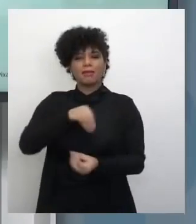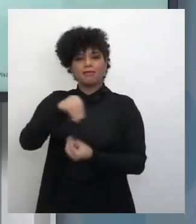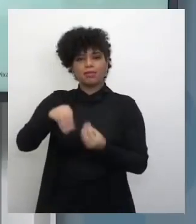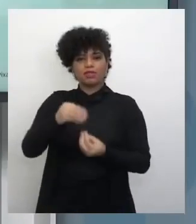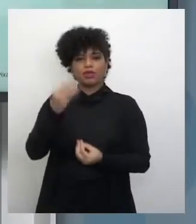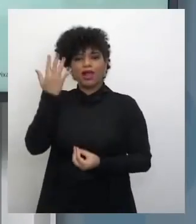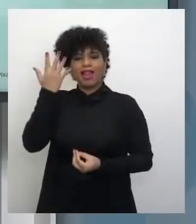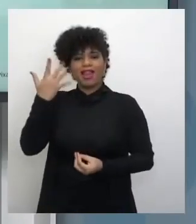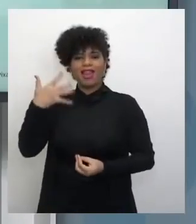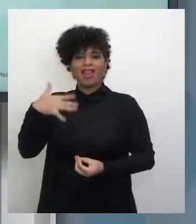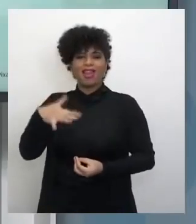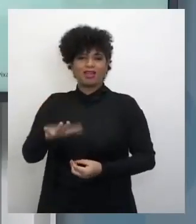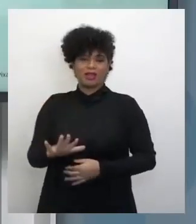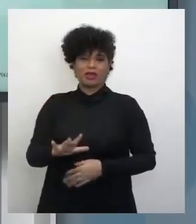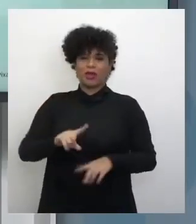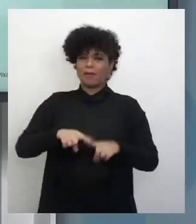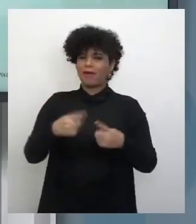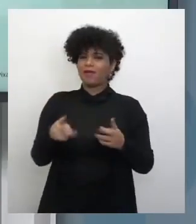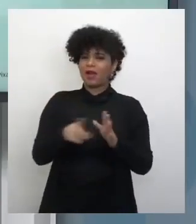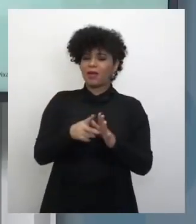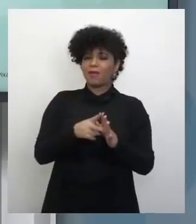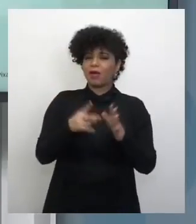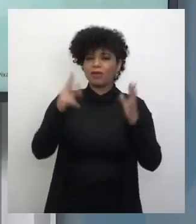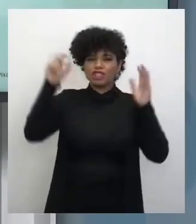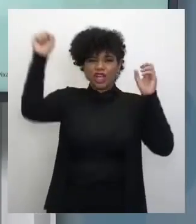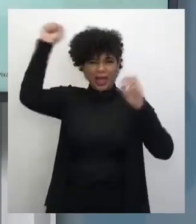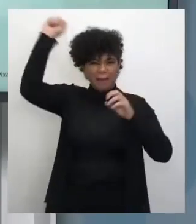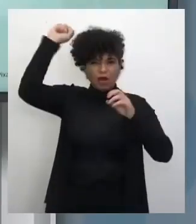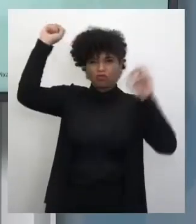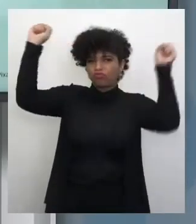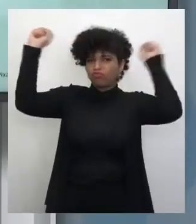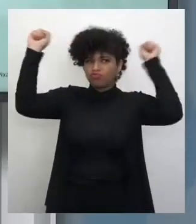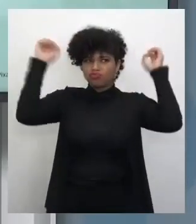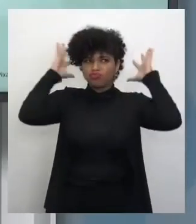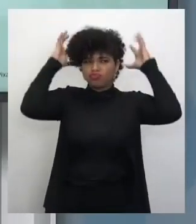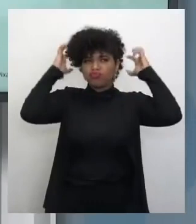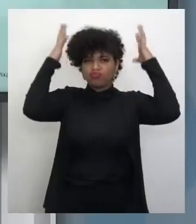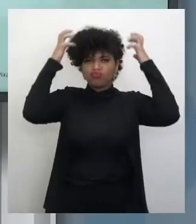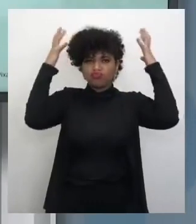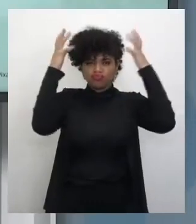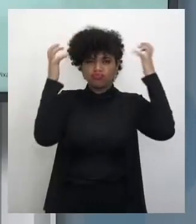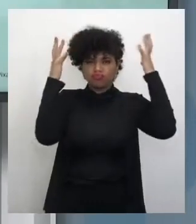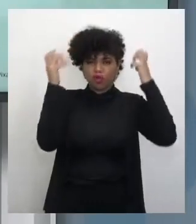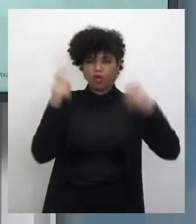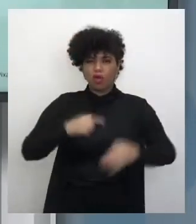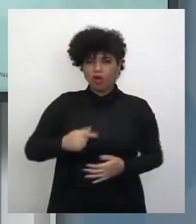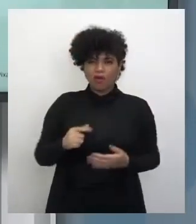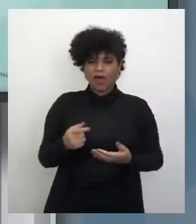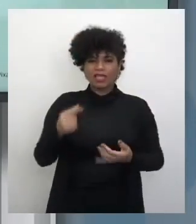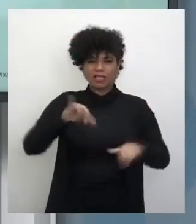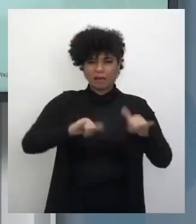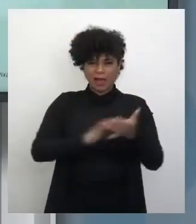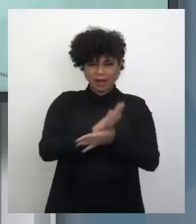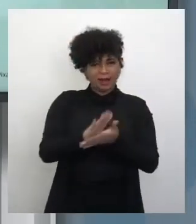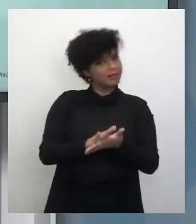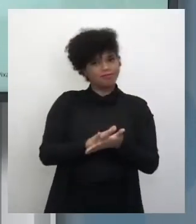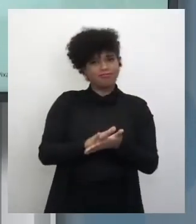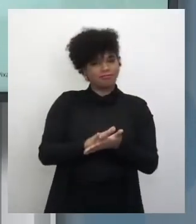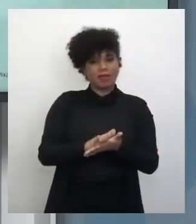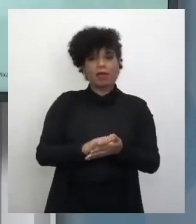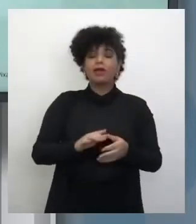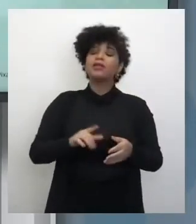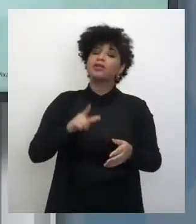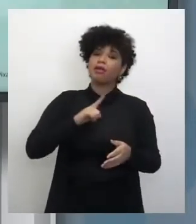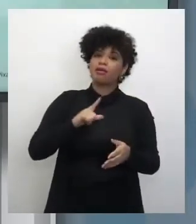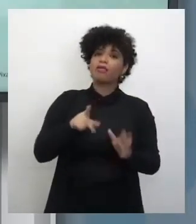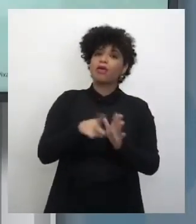posso falar. Não posso falar que um produto de cabelo não tem química. Tem. Só que ele tem uma química diferente, né? Que não é tóxica